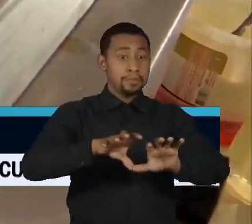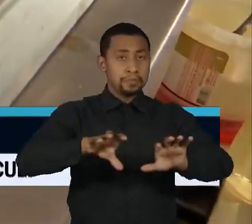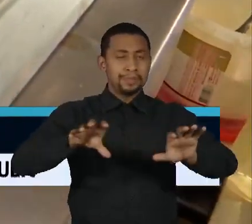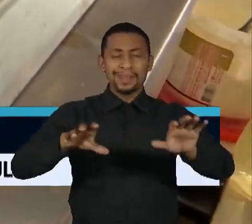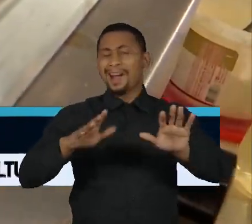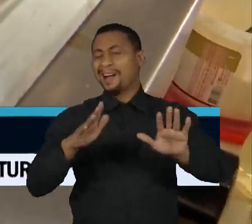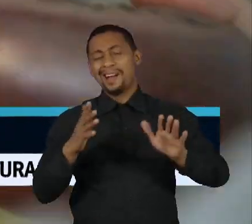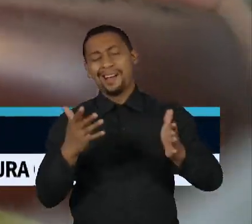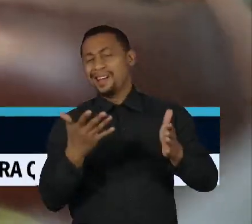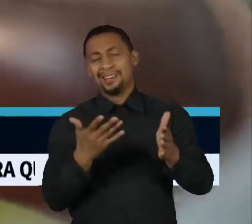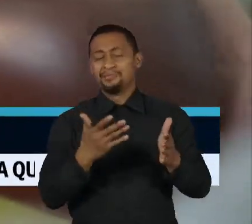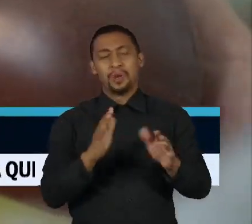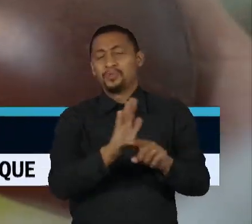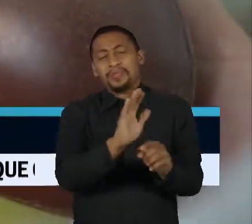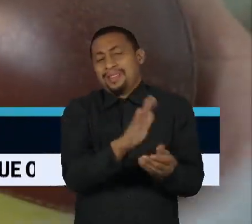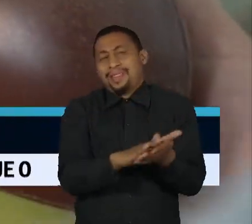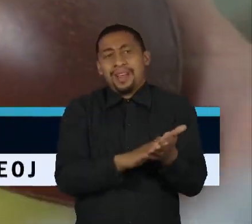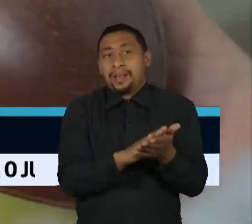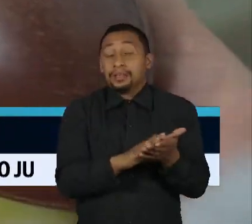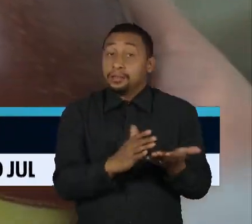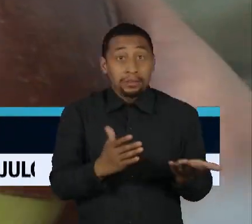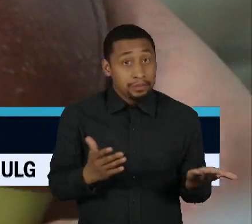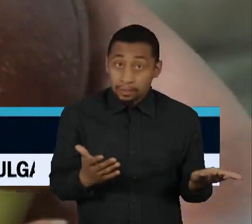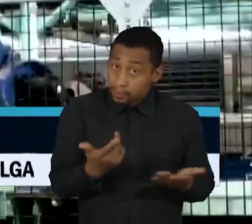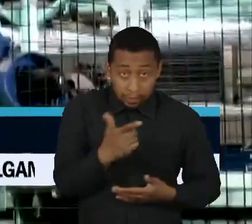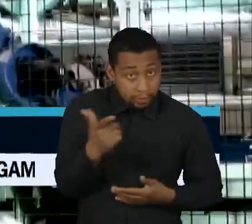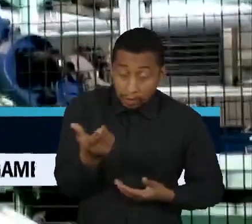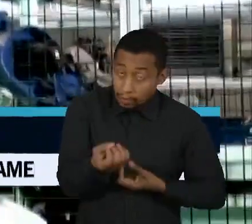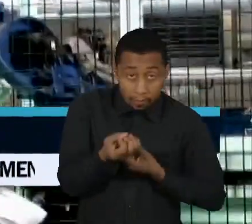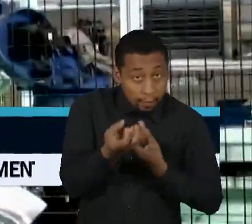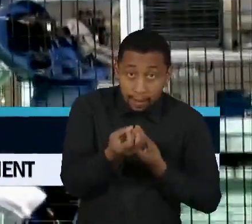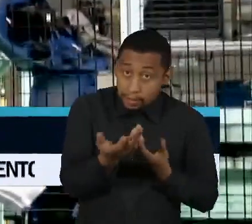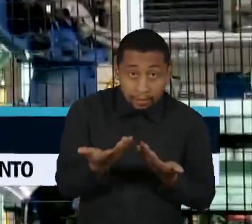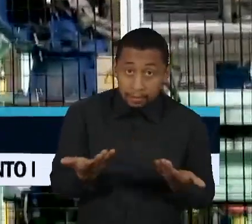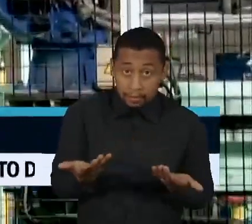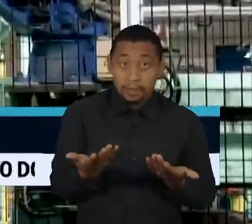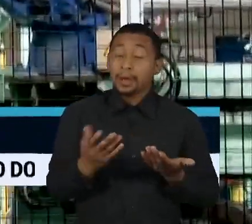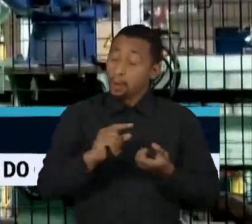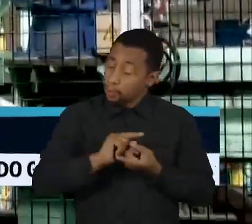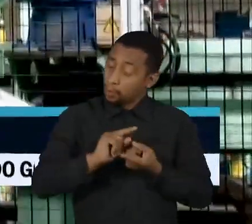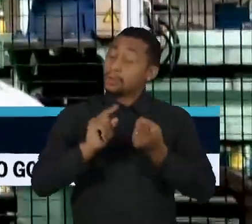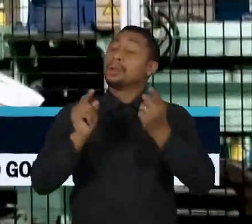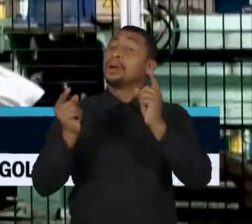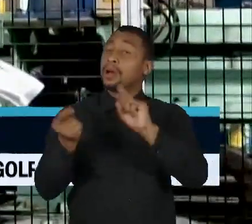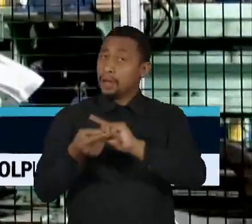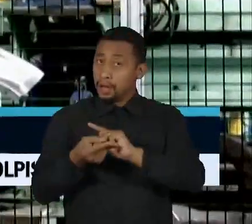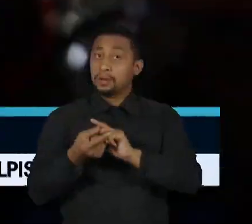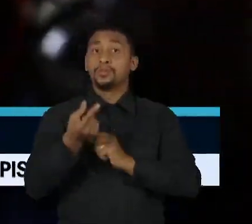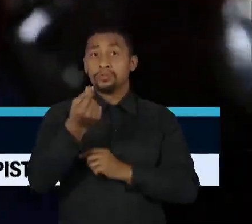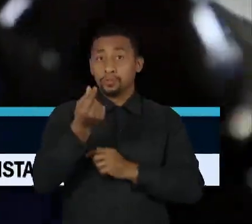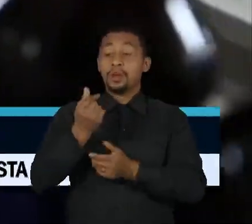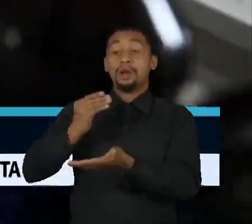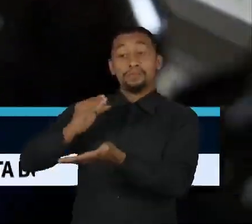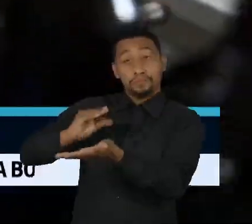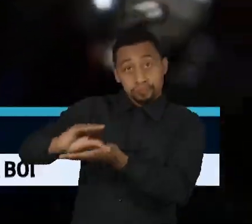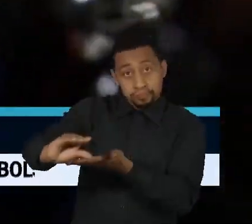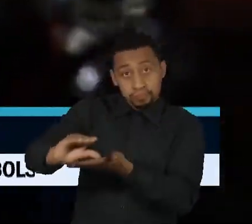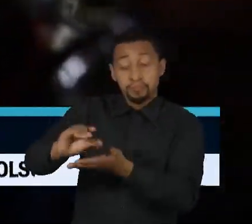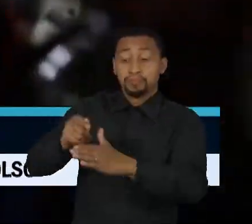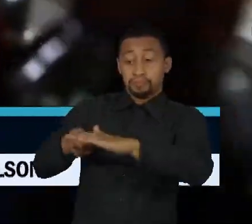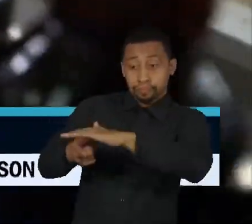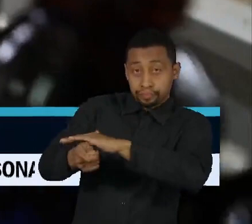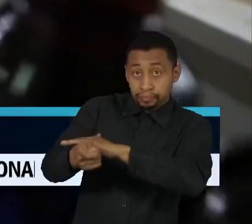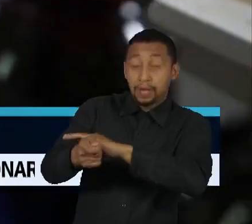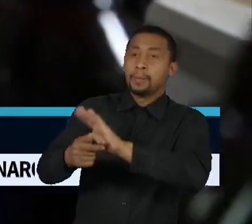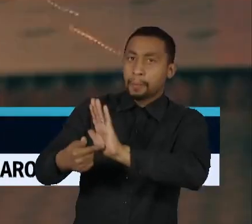investimento da economia brasileira não tem embasamento empírico. É precisamente o contrário que parece verdadeiro. As evidências